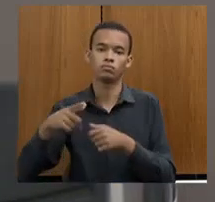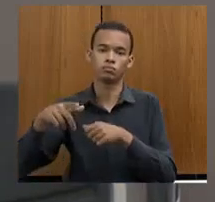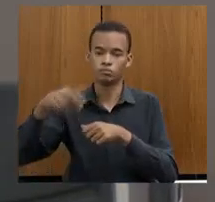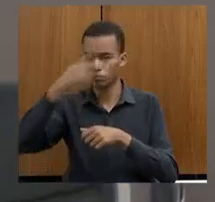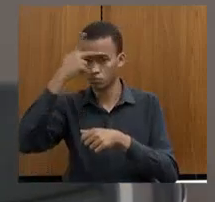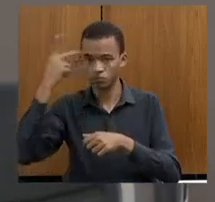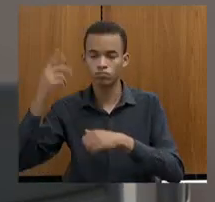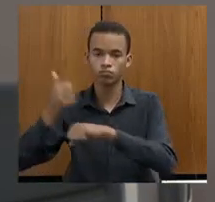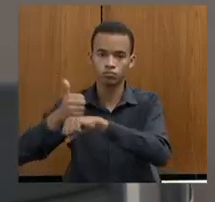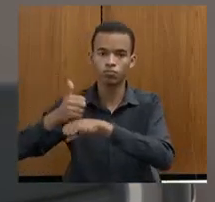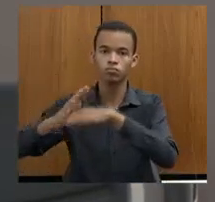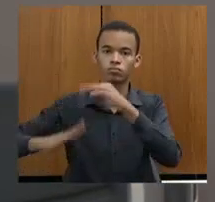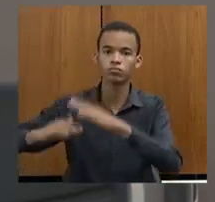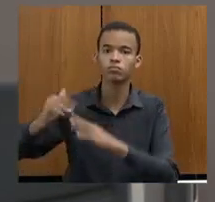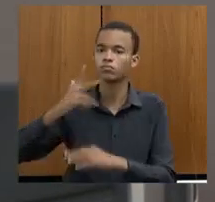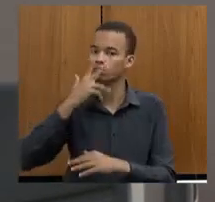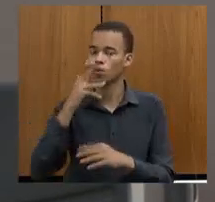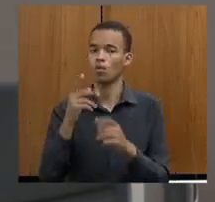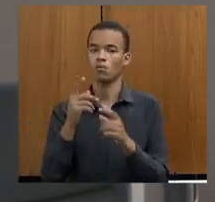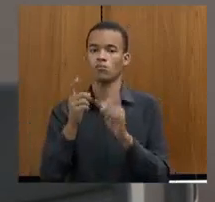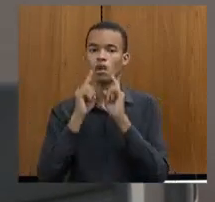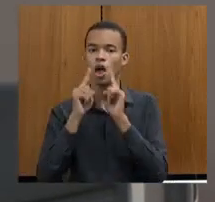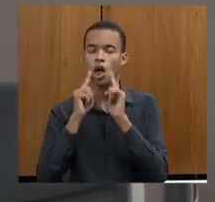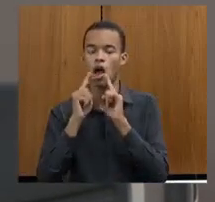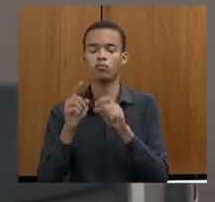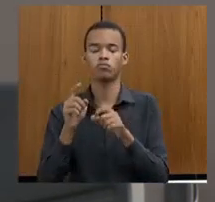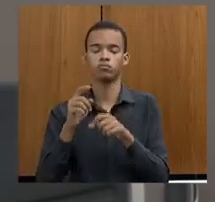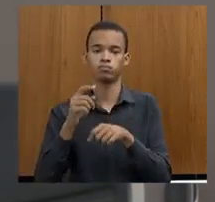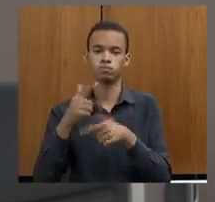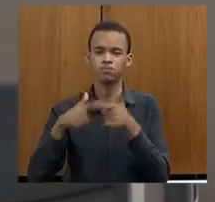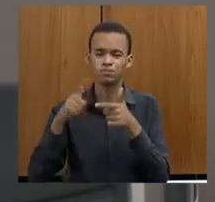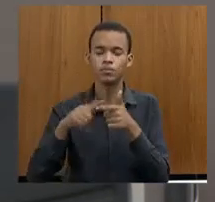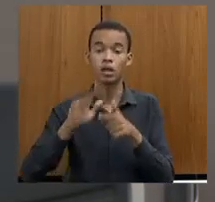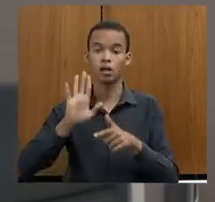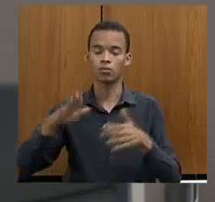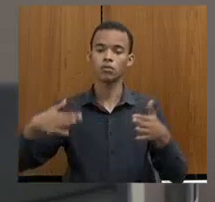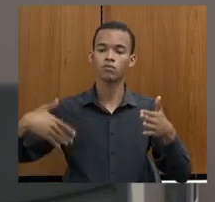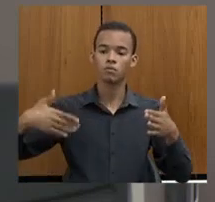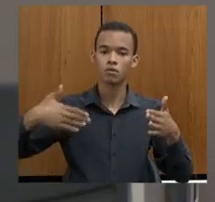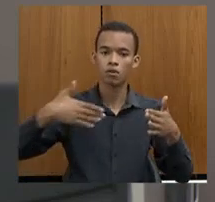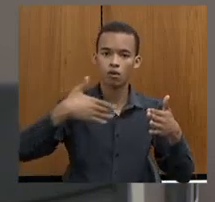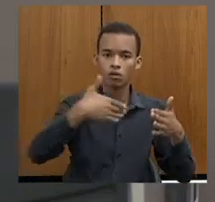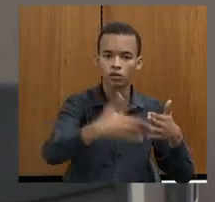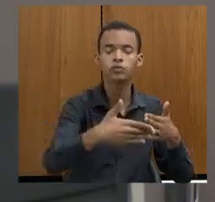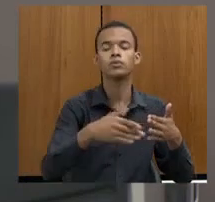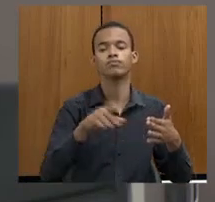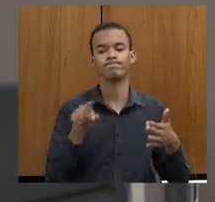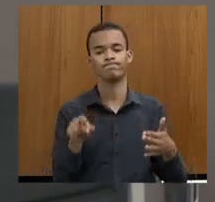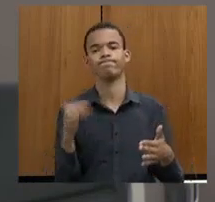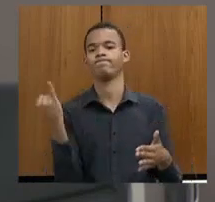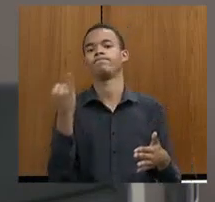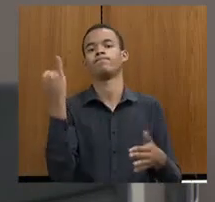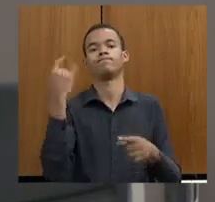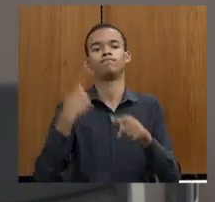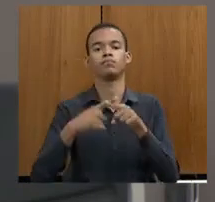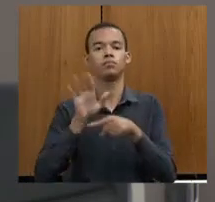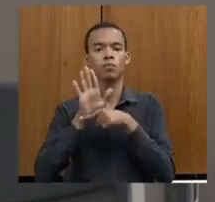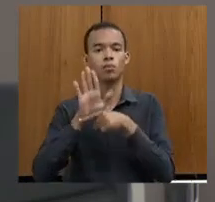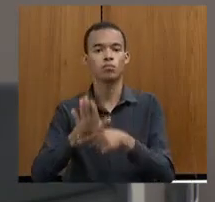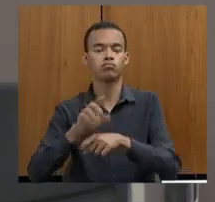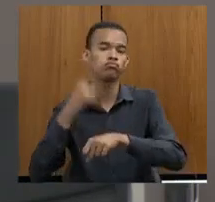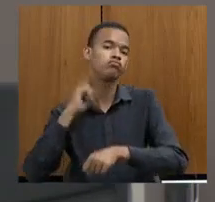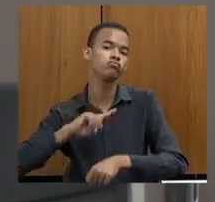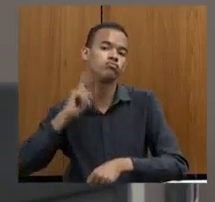no longo prazo é o que garante a estabilidade possibilidade do estado e disso nós não vamos abrir mão porque